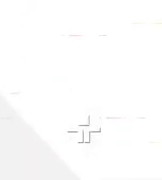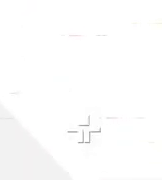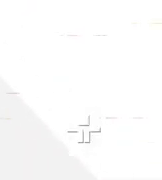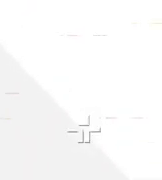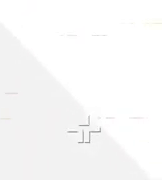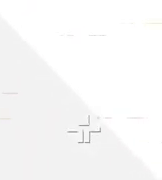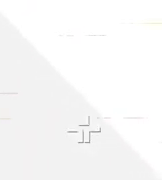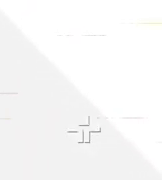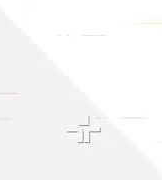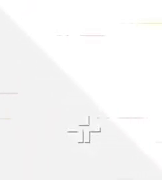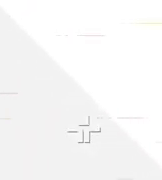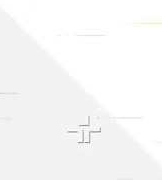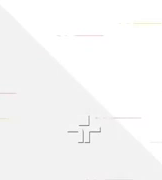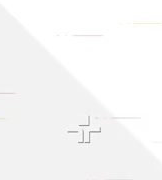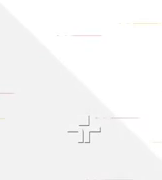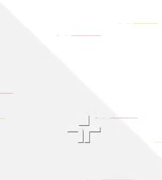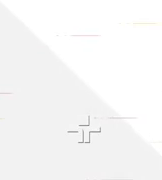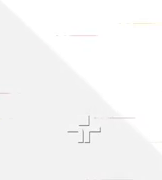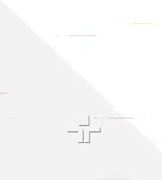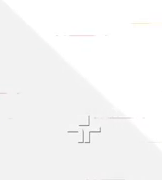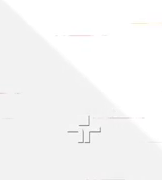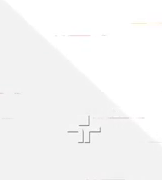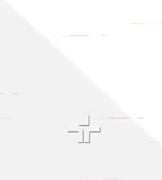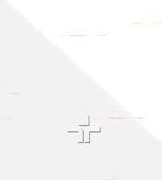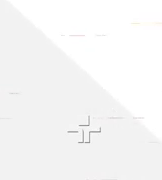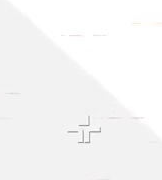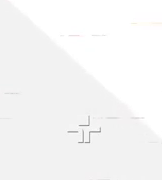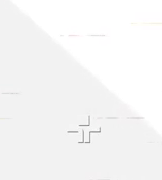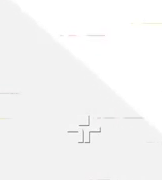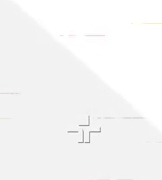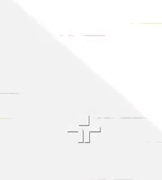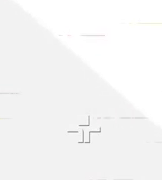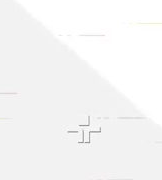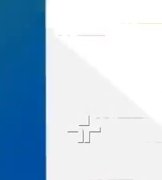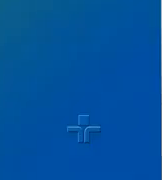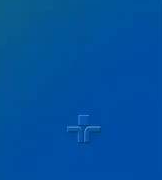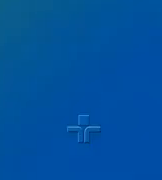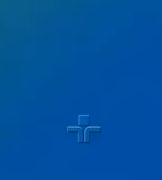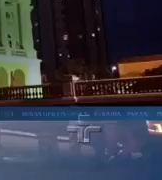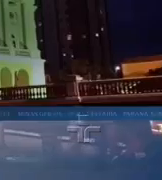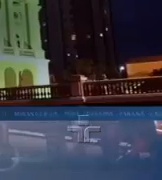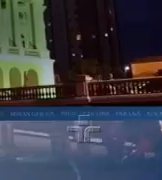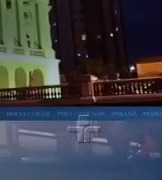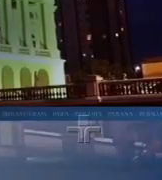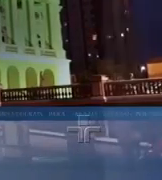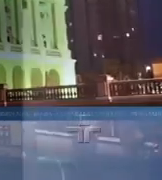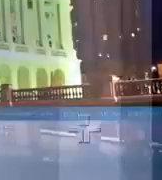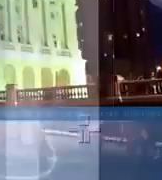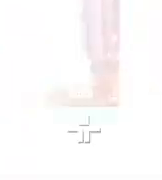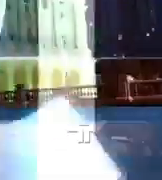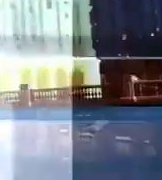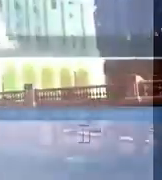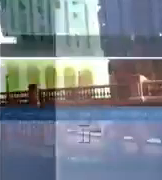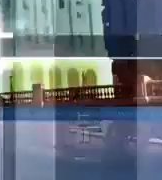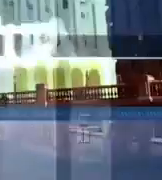Conheça o aplicativo para aparelhos móveis da TV Cultura. Cultura Digital.